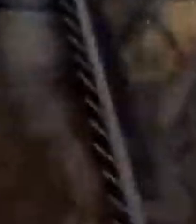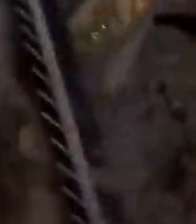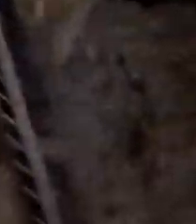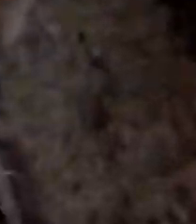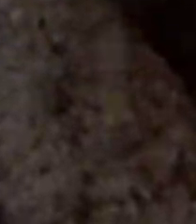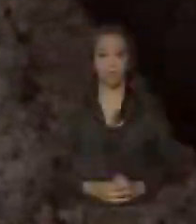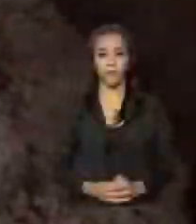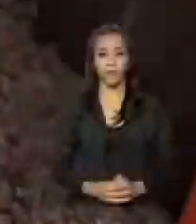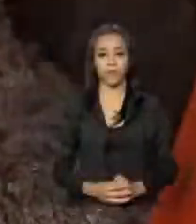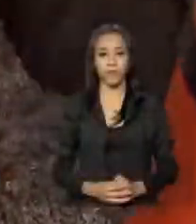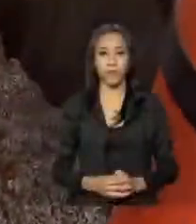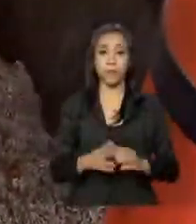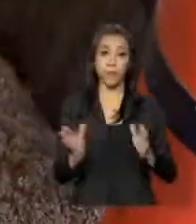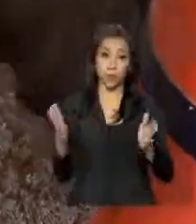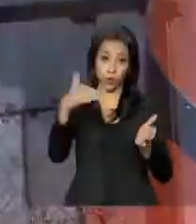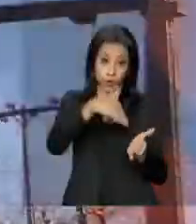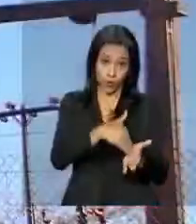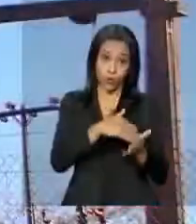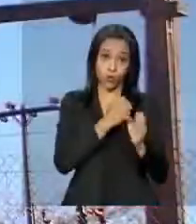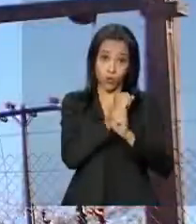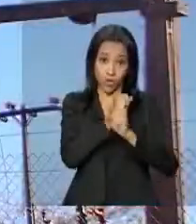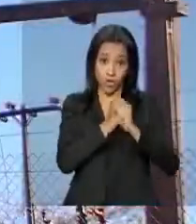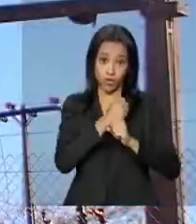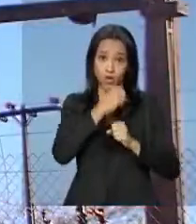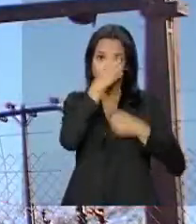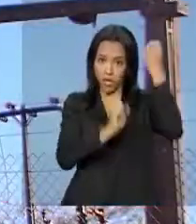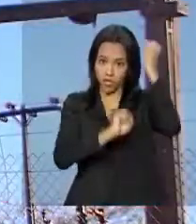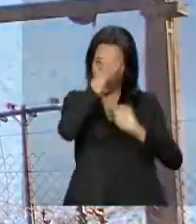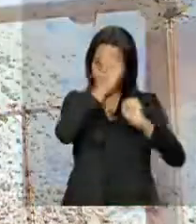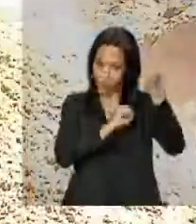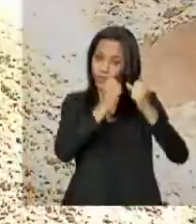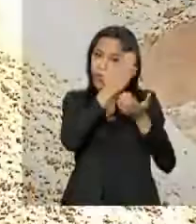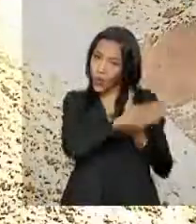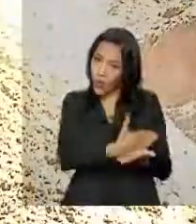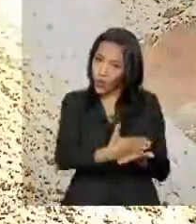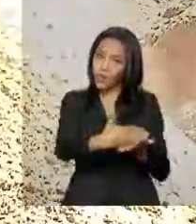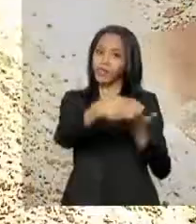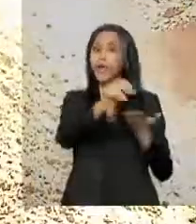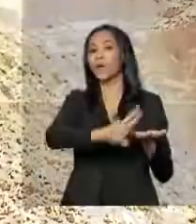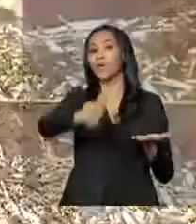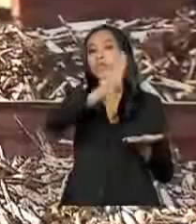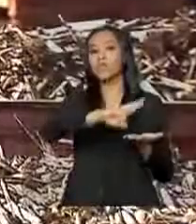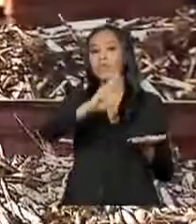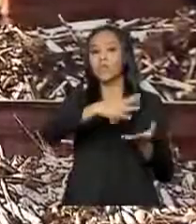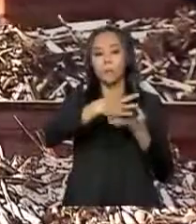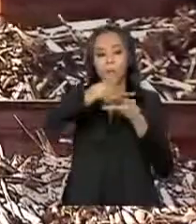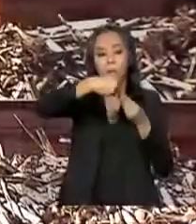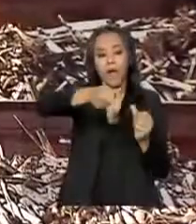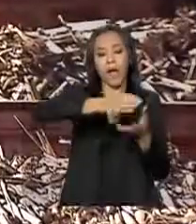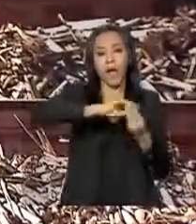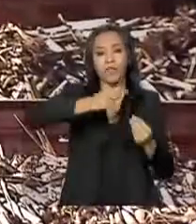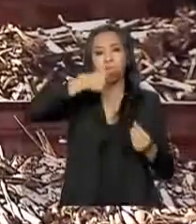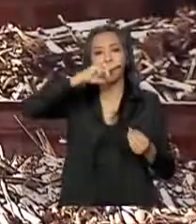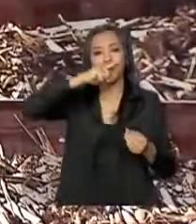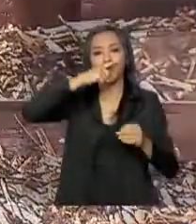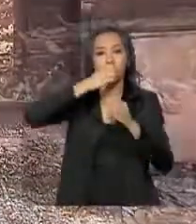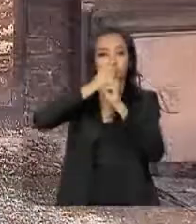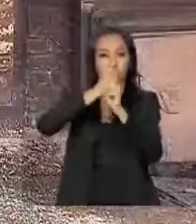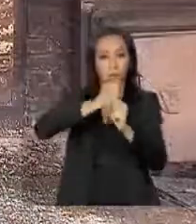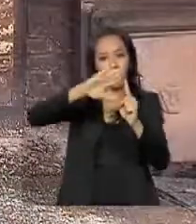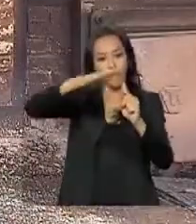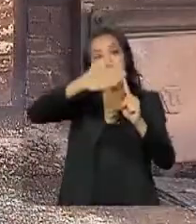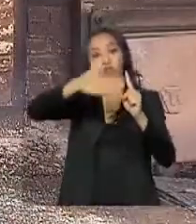Nos últimos anos, as usinas passaram a gerar energia elétrica a partir da queima do bagaço e da palha da cana. As